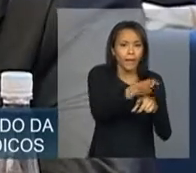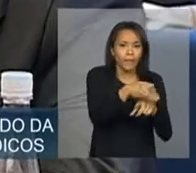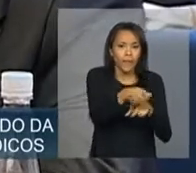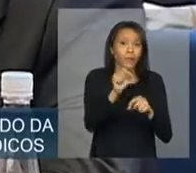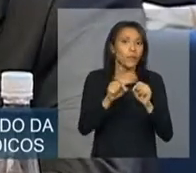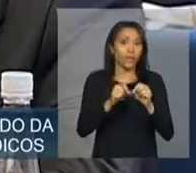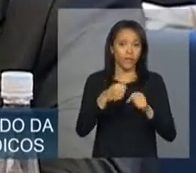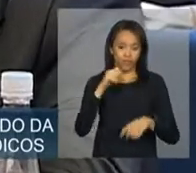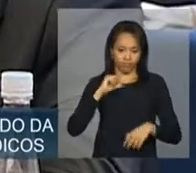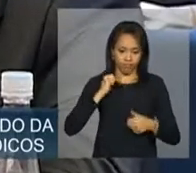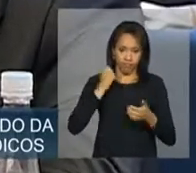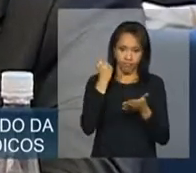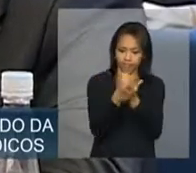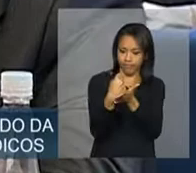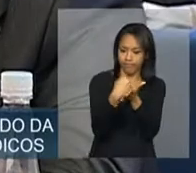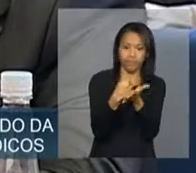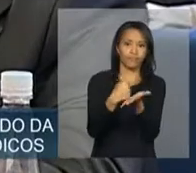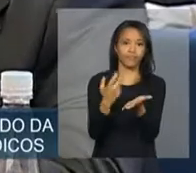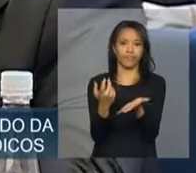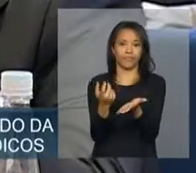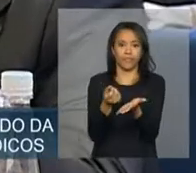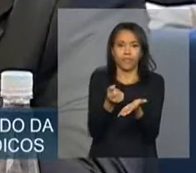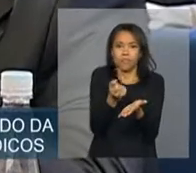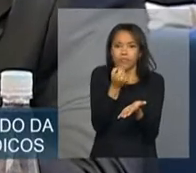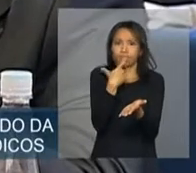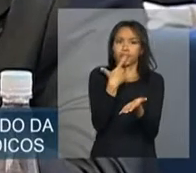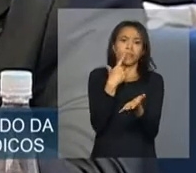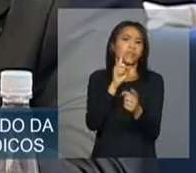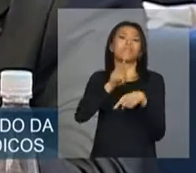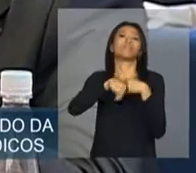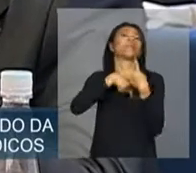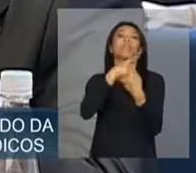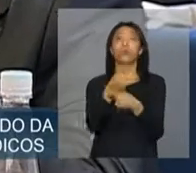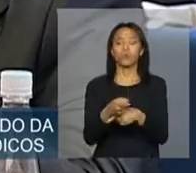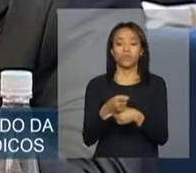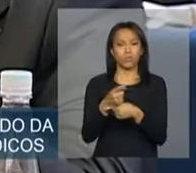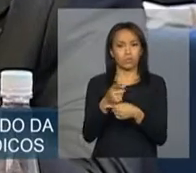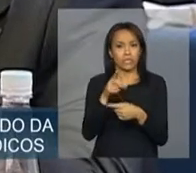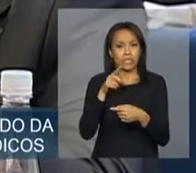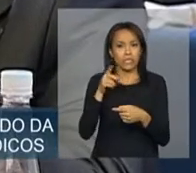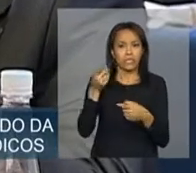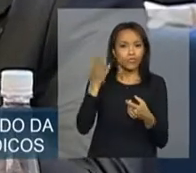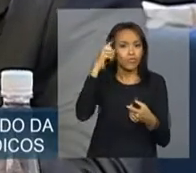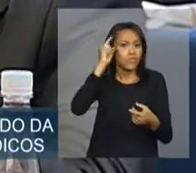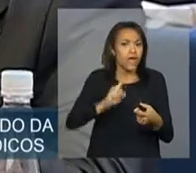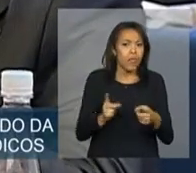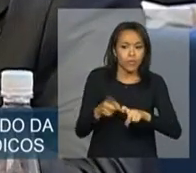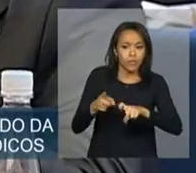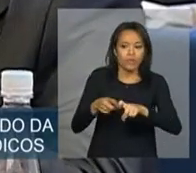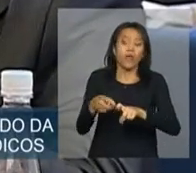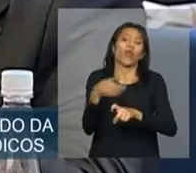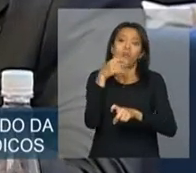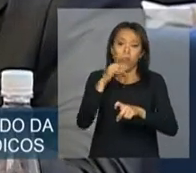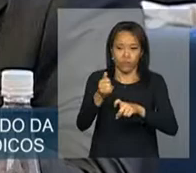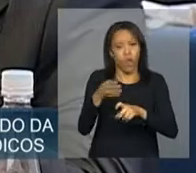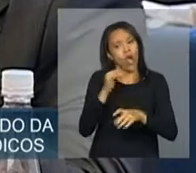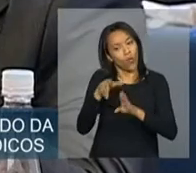mal passam aspirina e depois encaminham quando caso é mais sério para um especialista